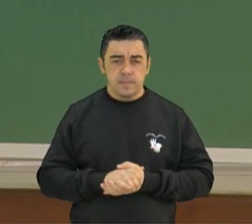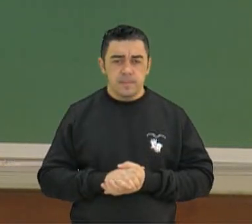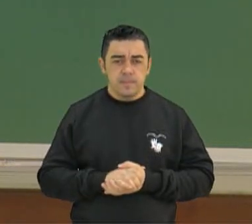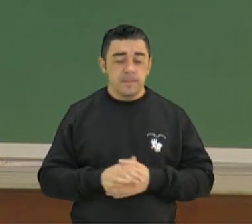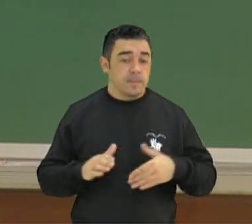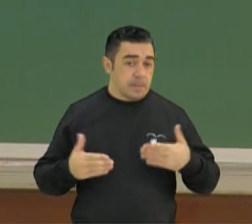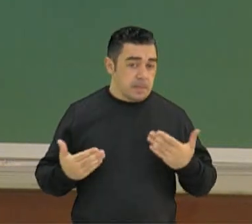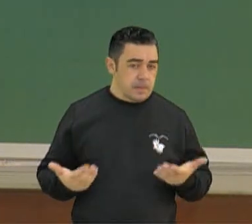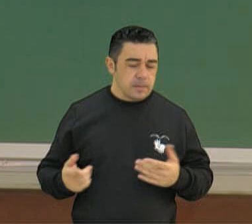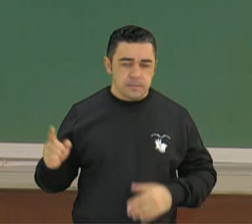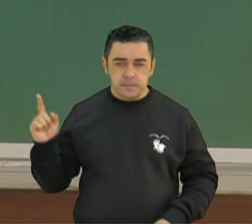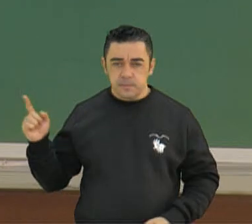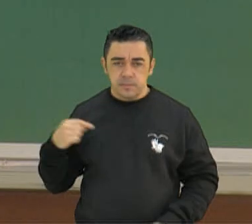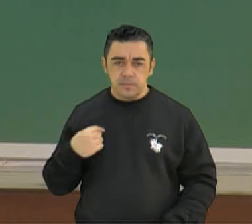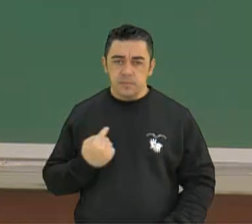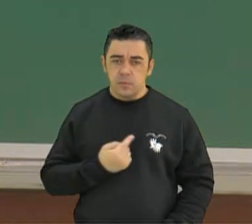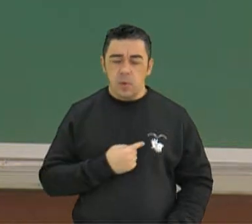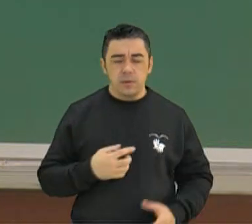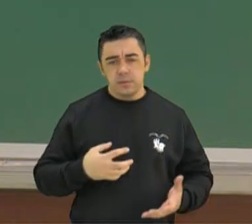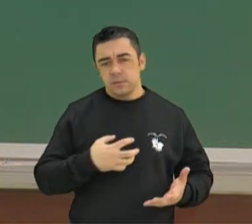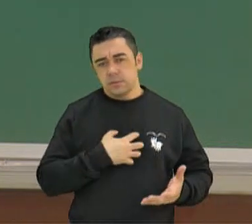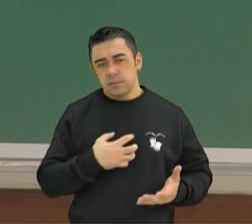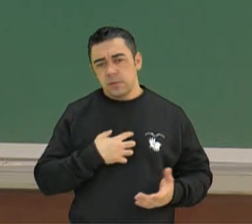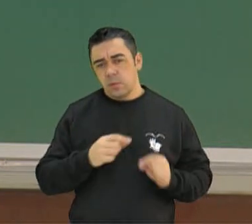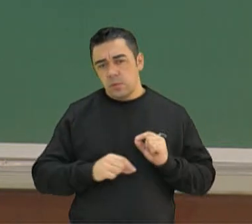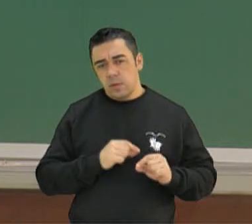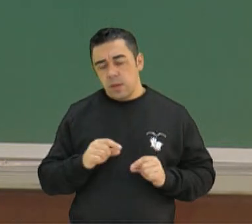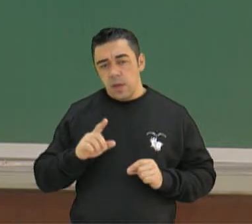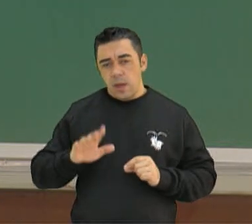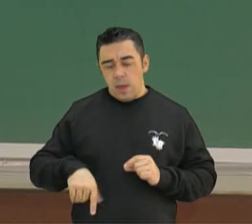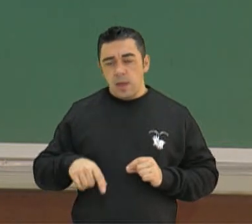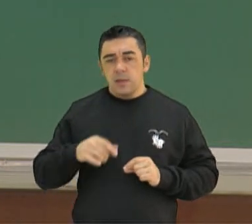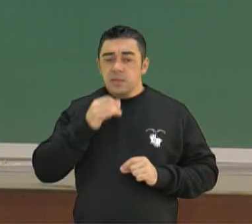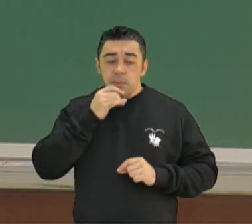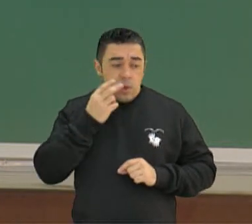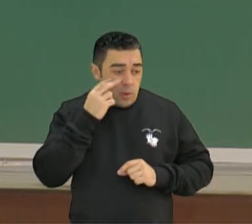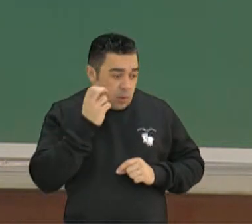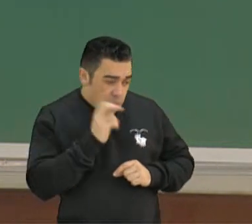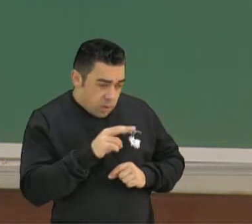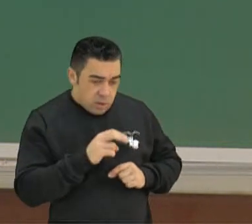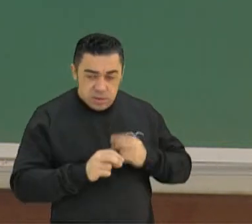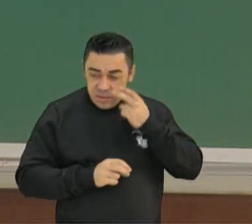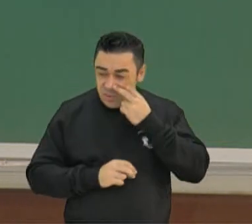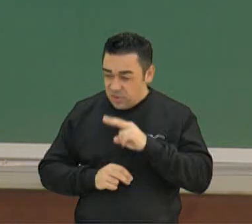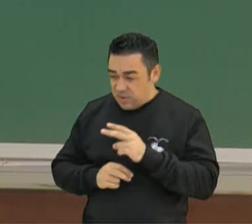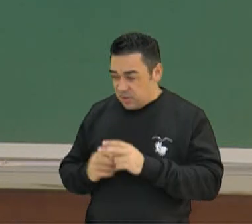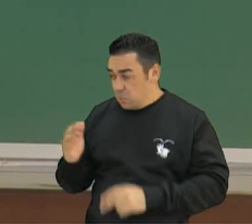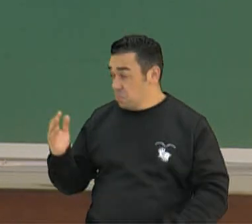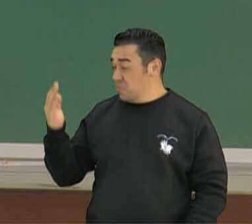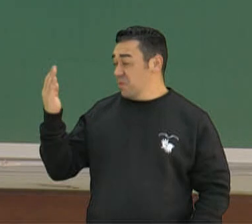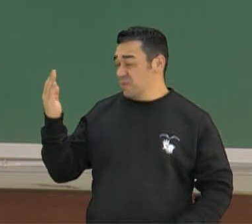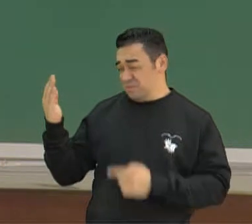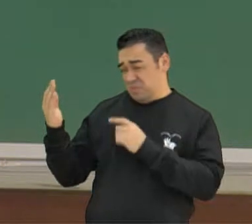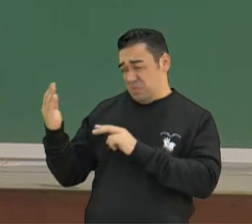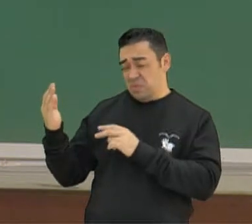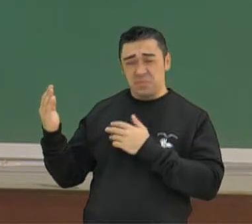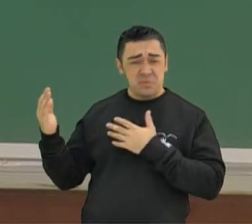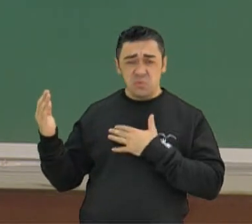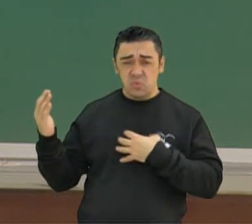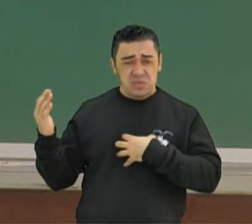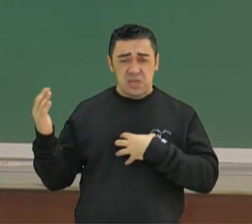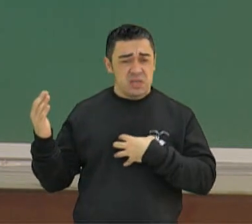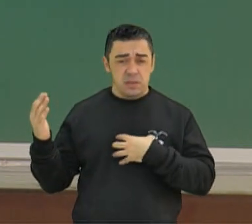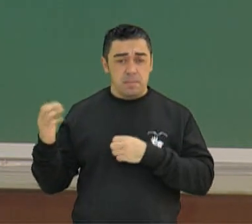Então, somos alimentados constantemente com essa insatisfação, nós devemos estar insatisfeitos para que, dessa